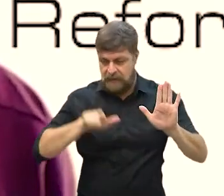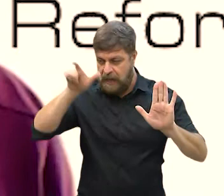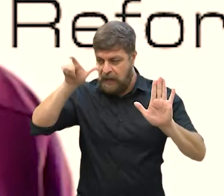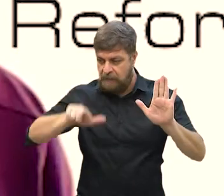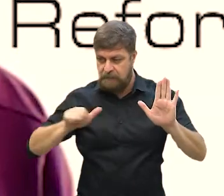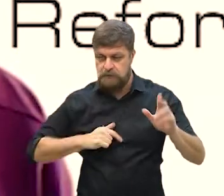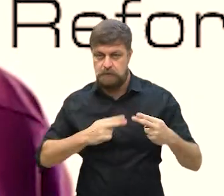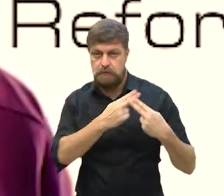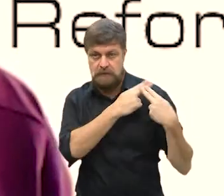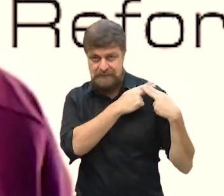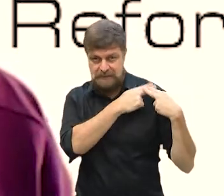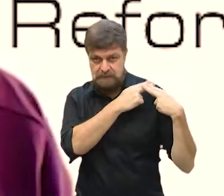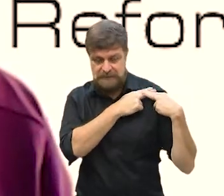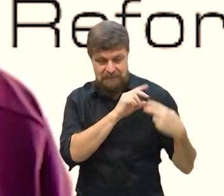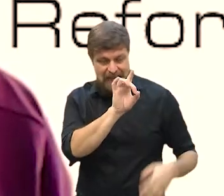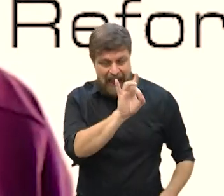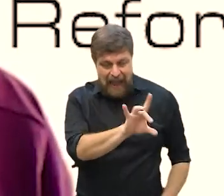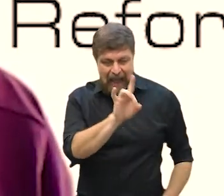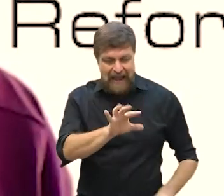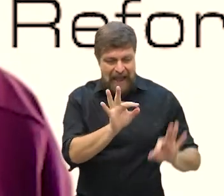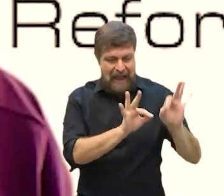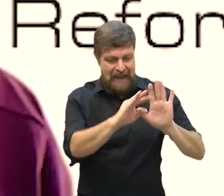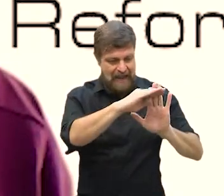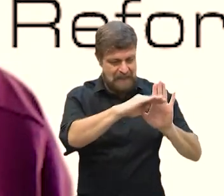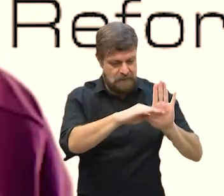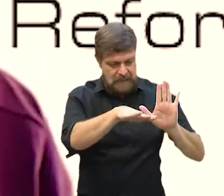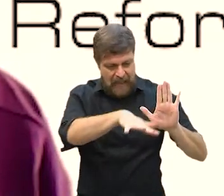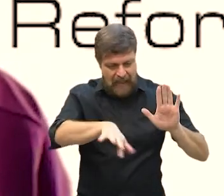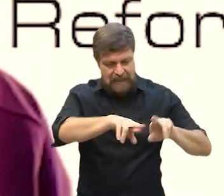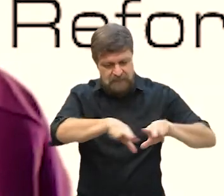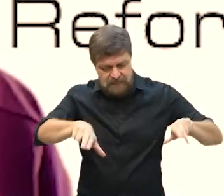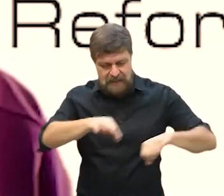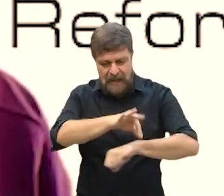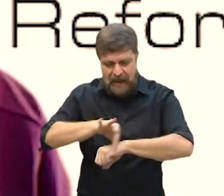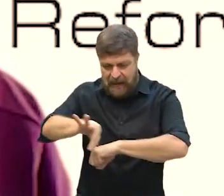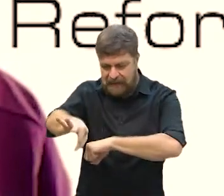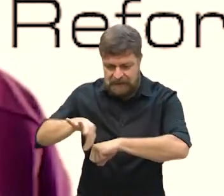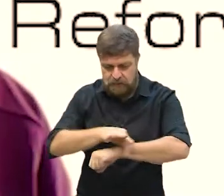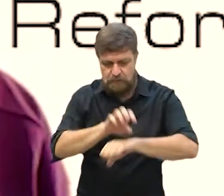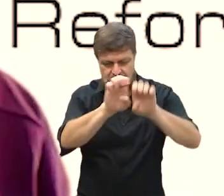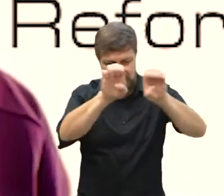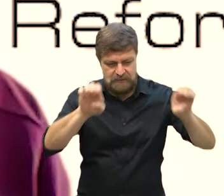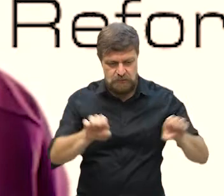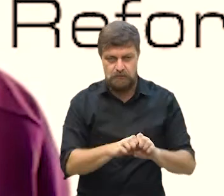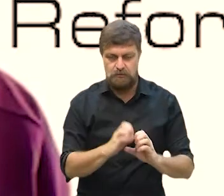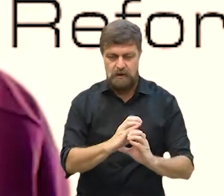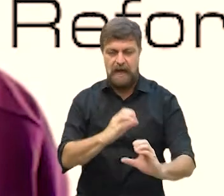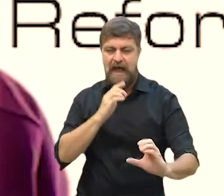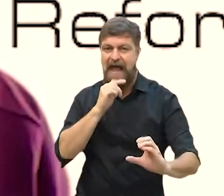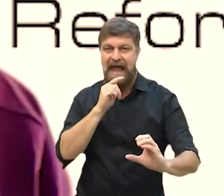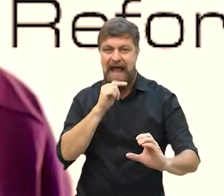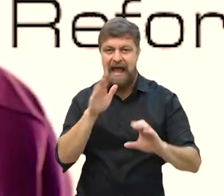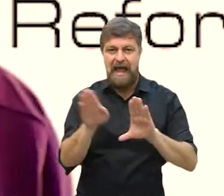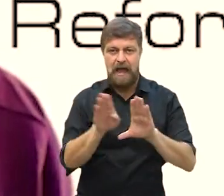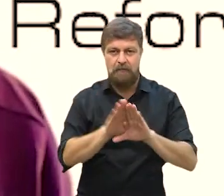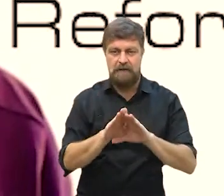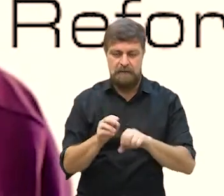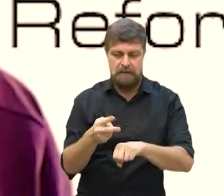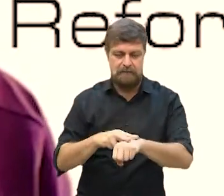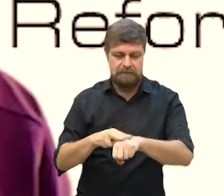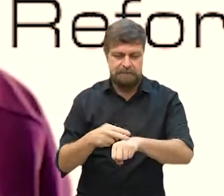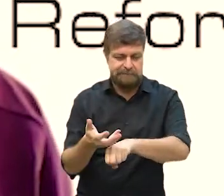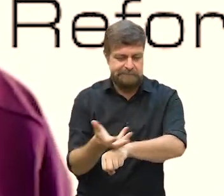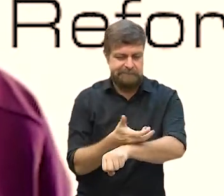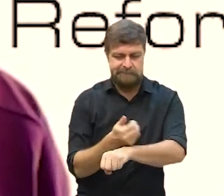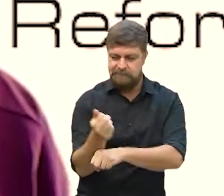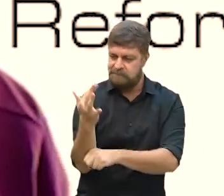os projetistas especializados em cada área, né? Arquitetura, estrutura, hidráulica, elétrica,